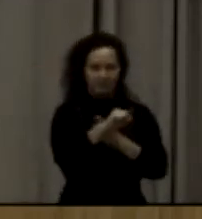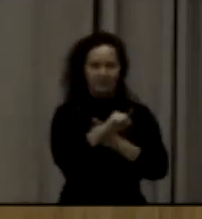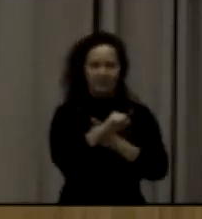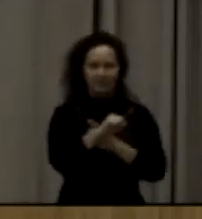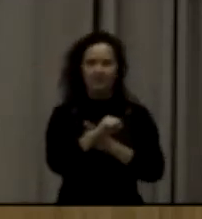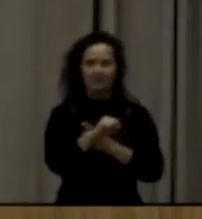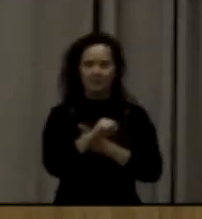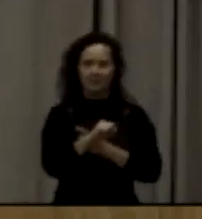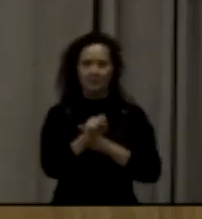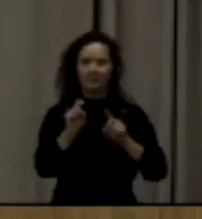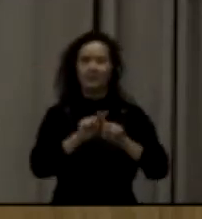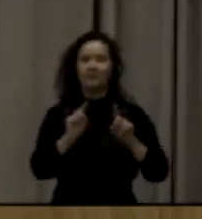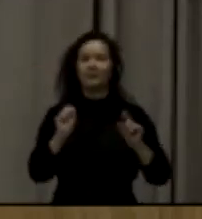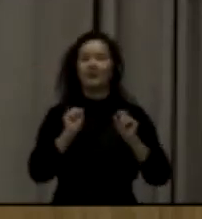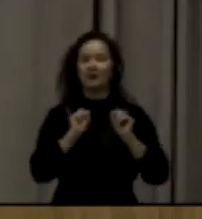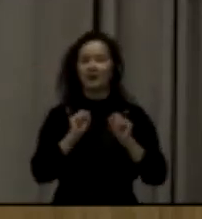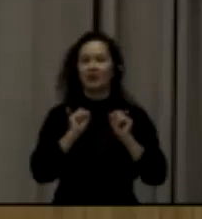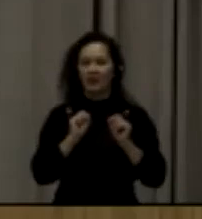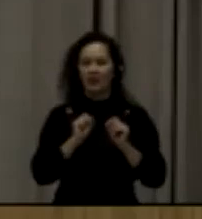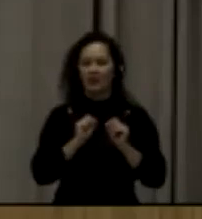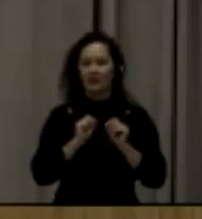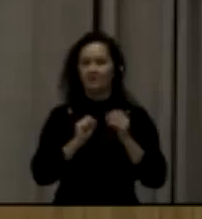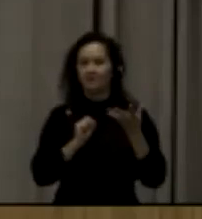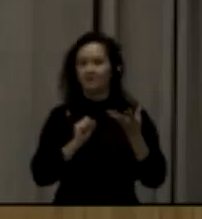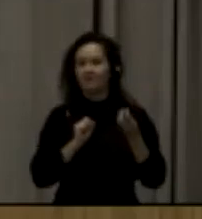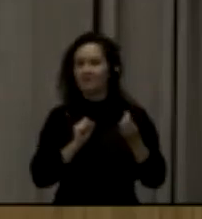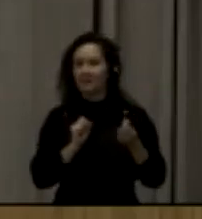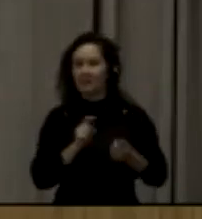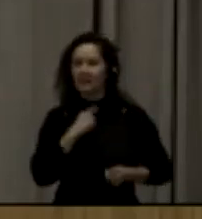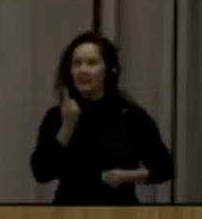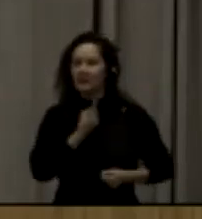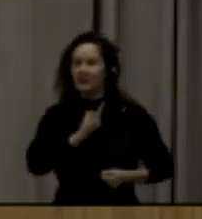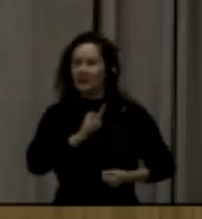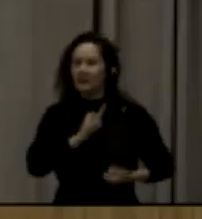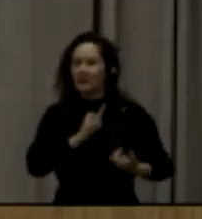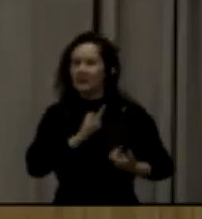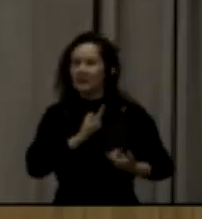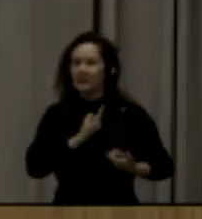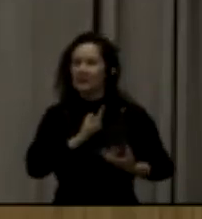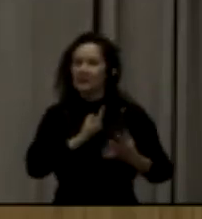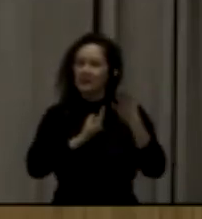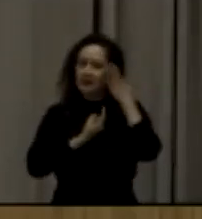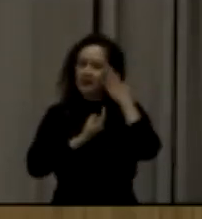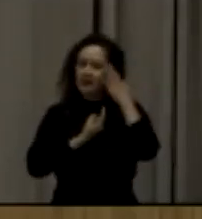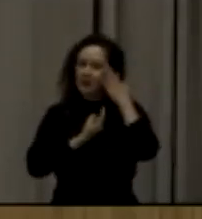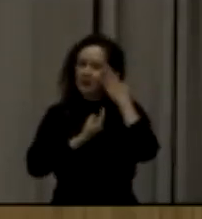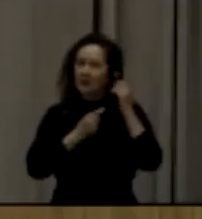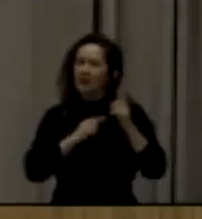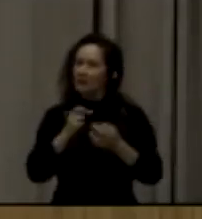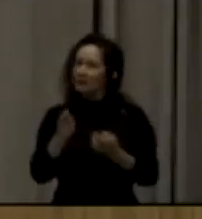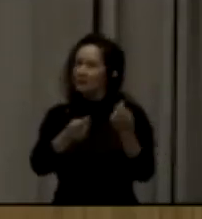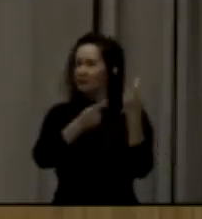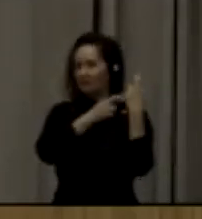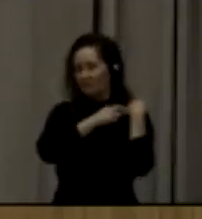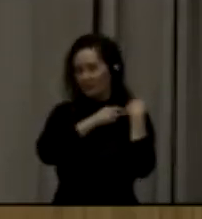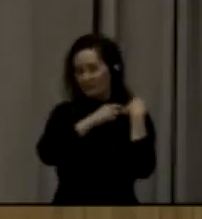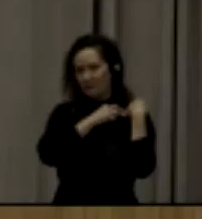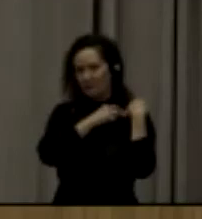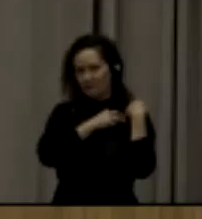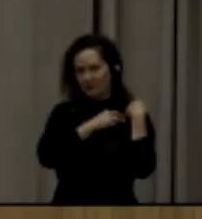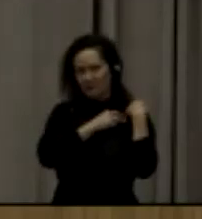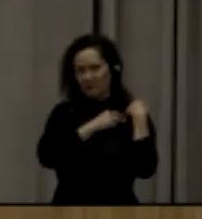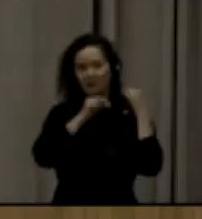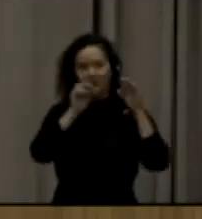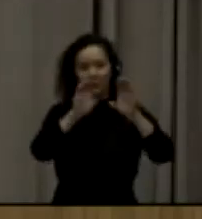mas que esteja no sentido de uma